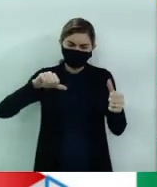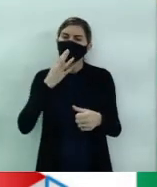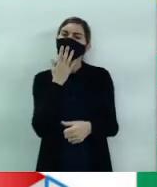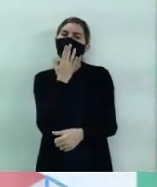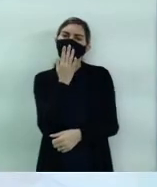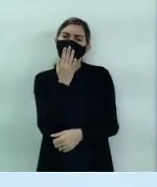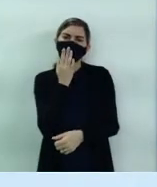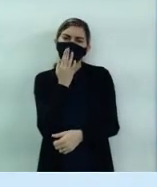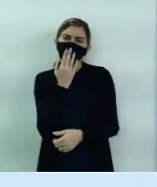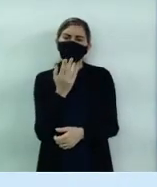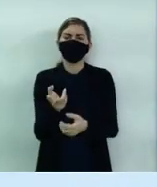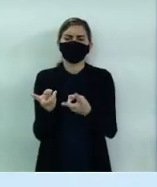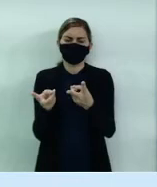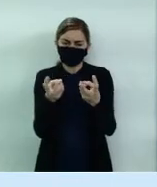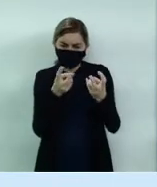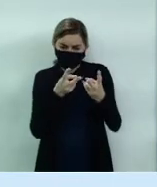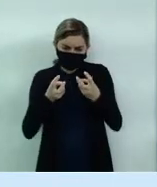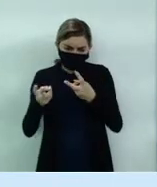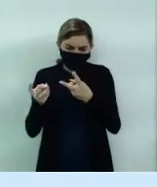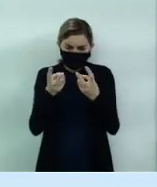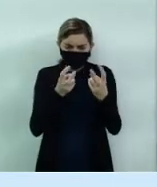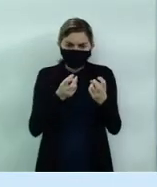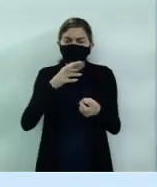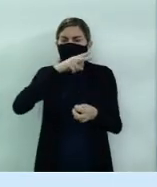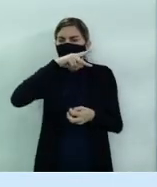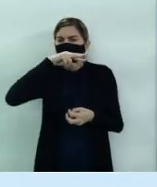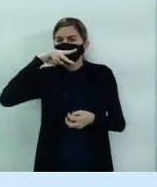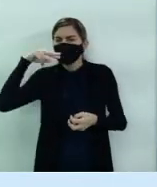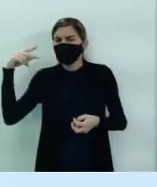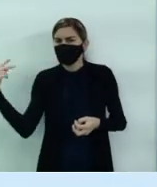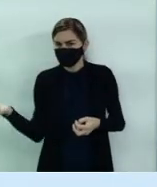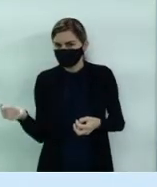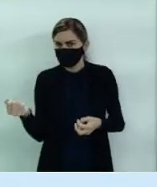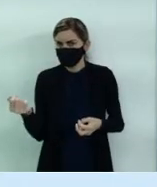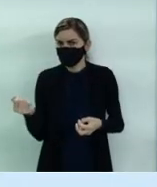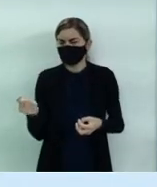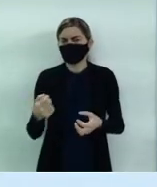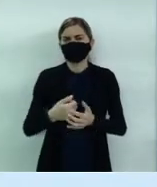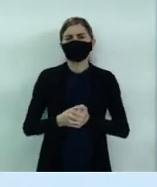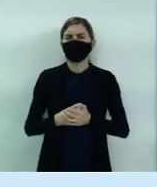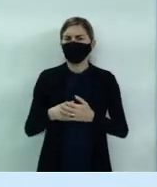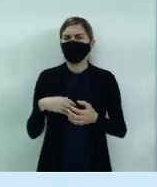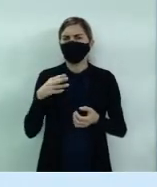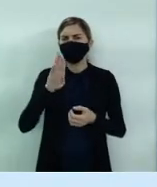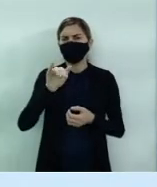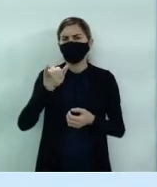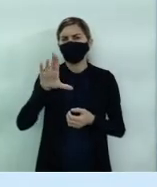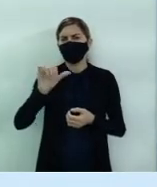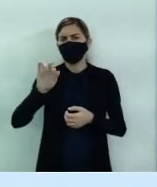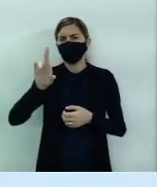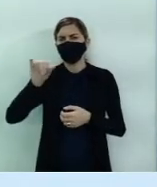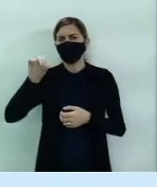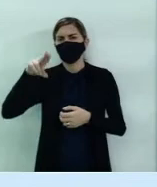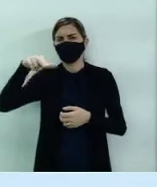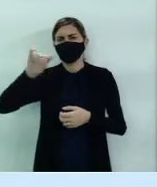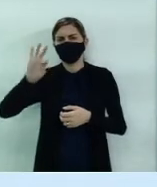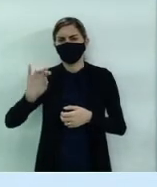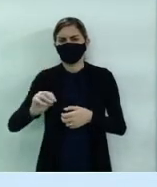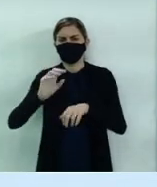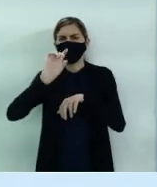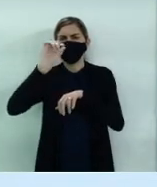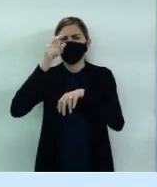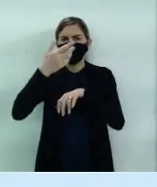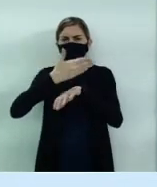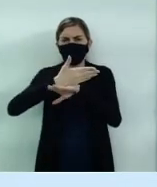cor e percepção de cheiro. E aí a gente vai falar sobre bicarbonato de sódio, né? Que ele vai apresentar uma